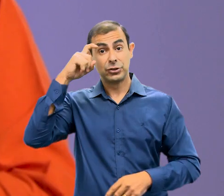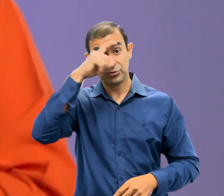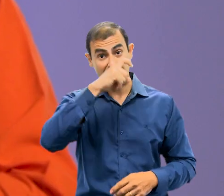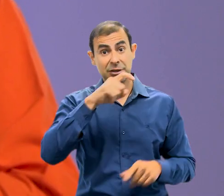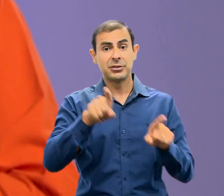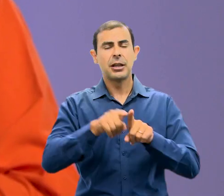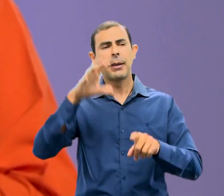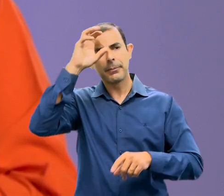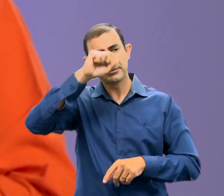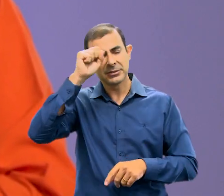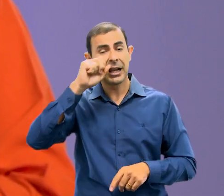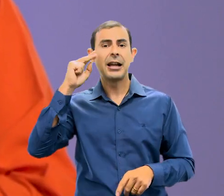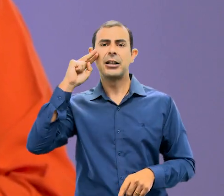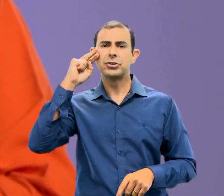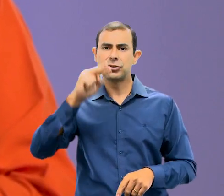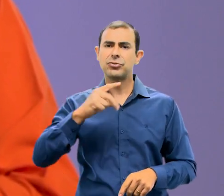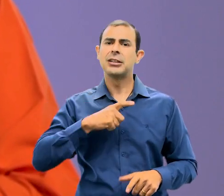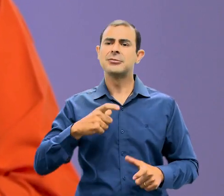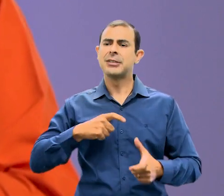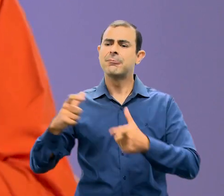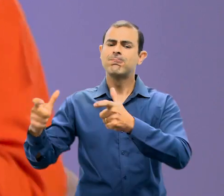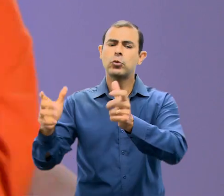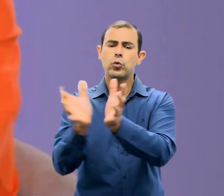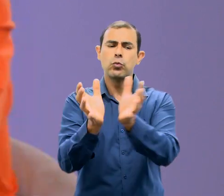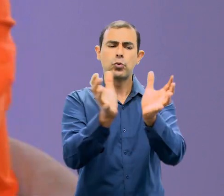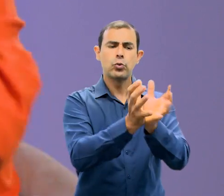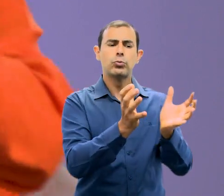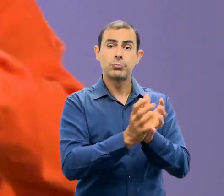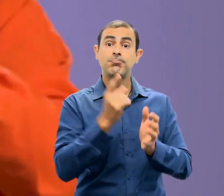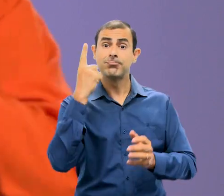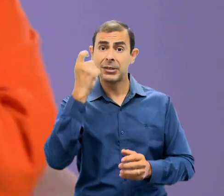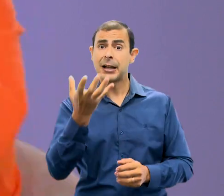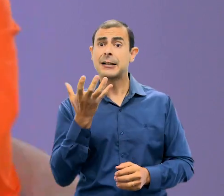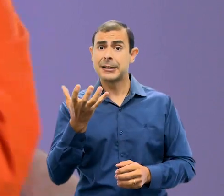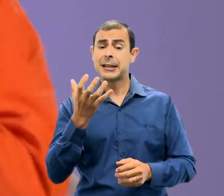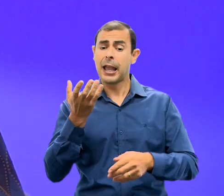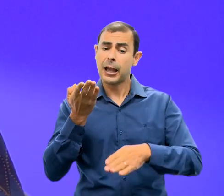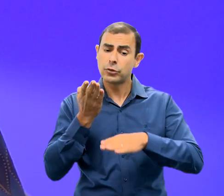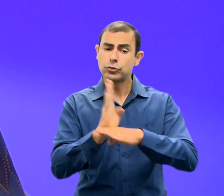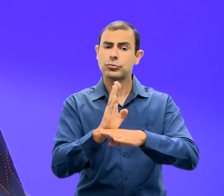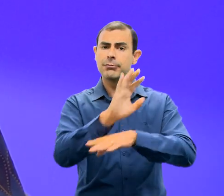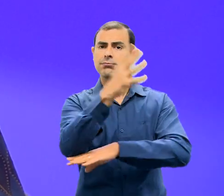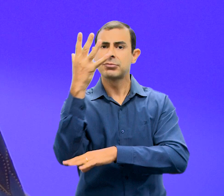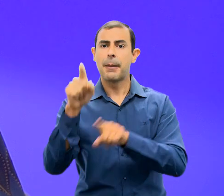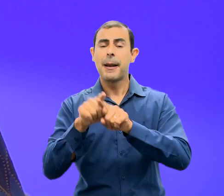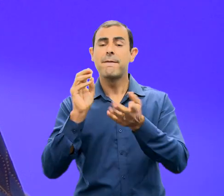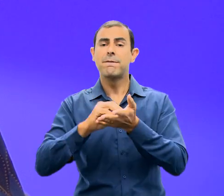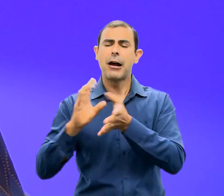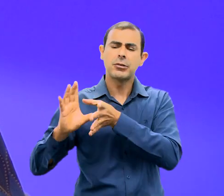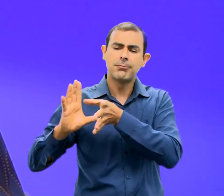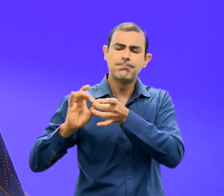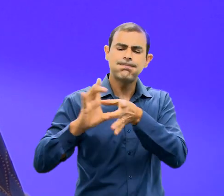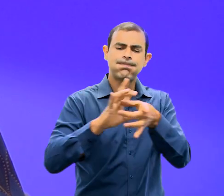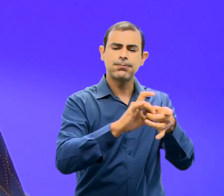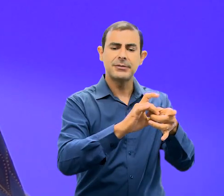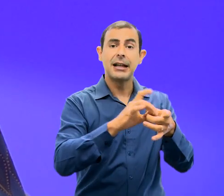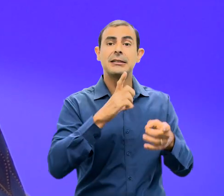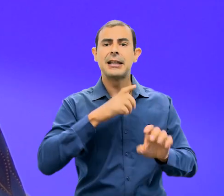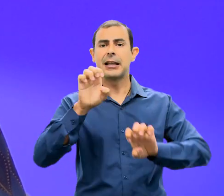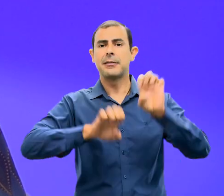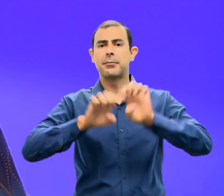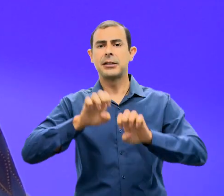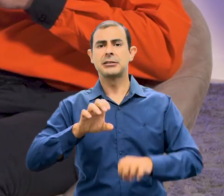segmentos interessados em resolver o problema ambiental de Campo Grande, mas falta uma concatenação de ações. Nós temos a Organoeste, que faz